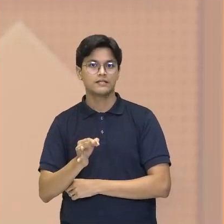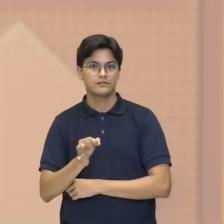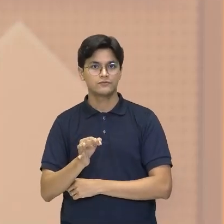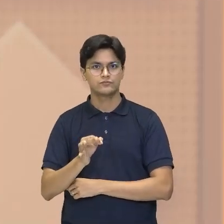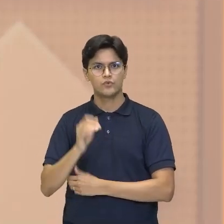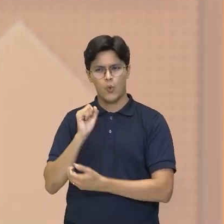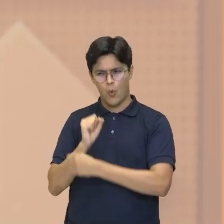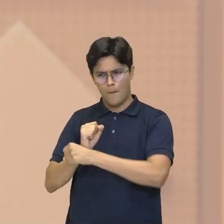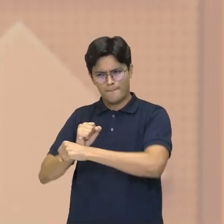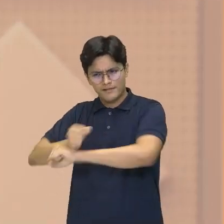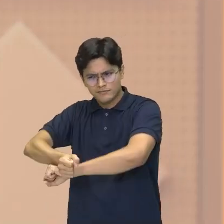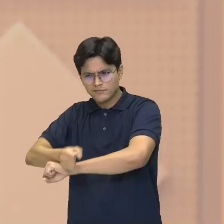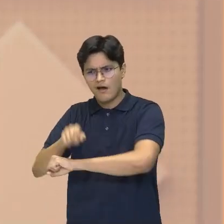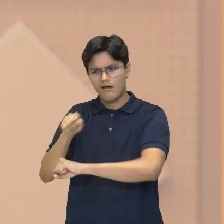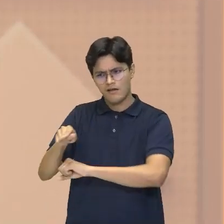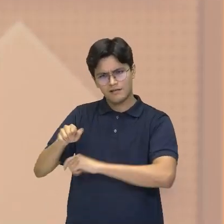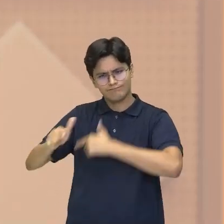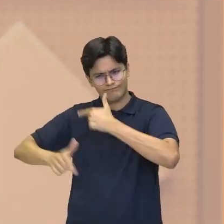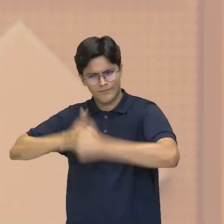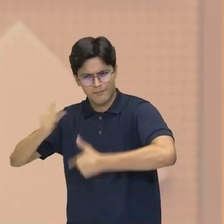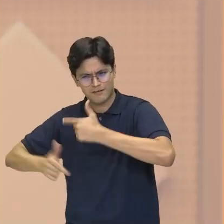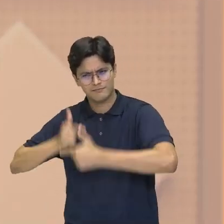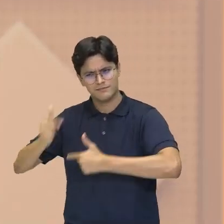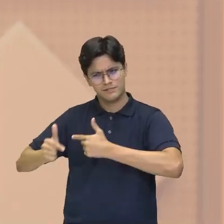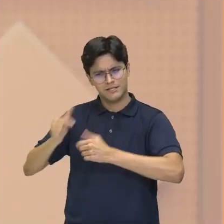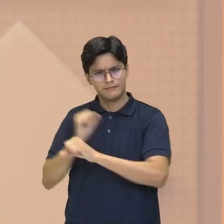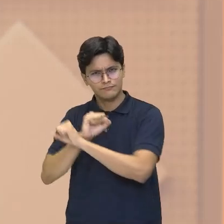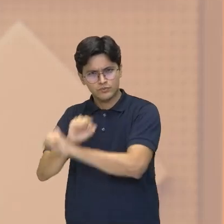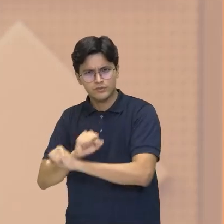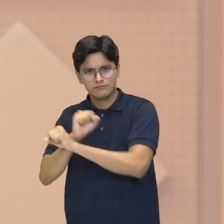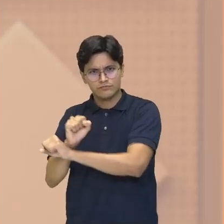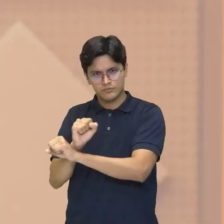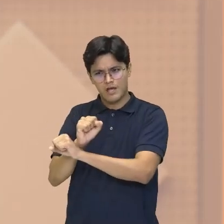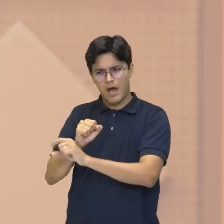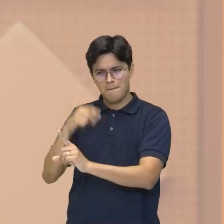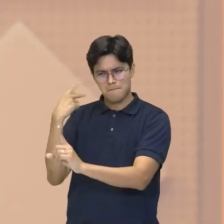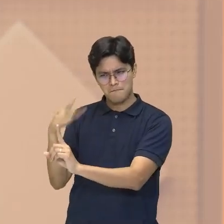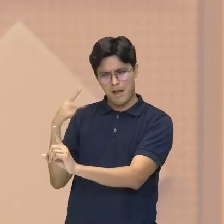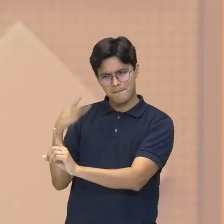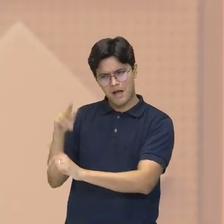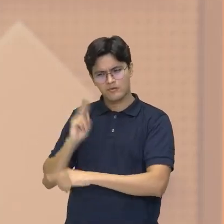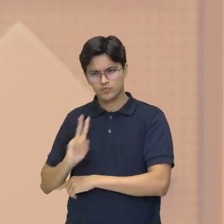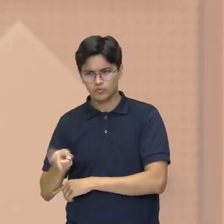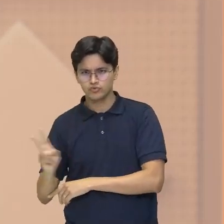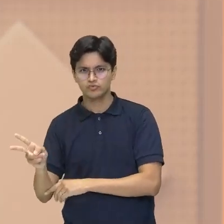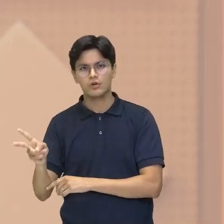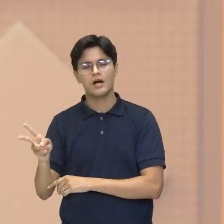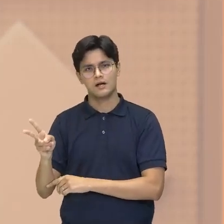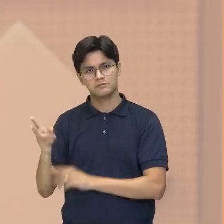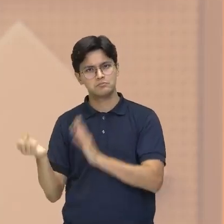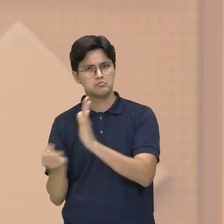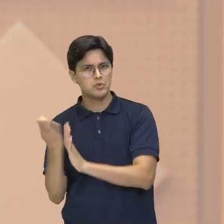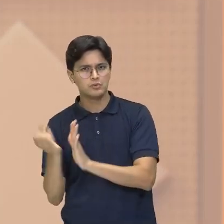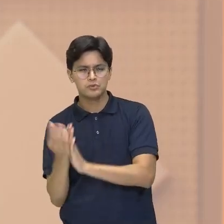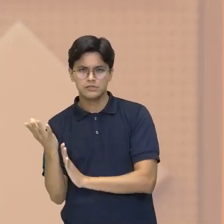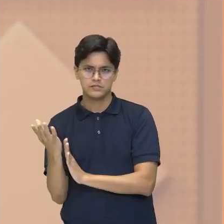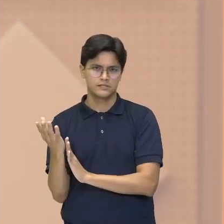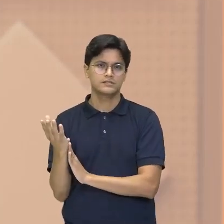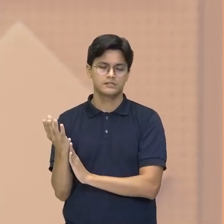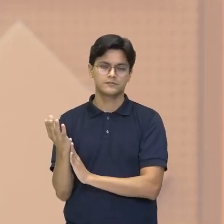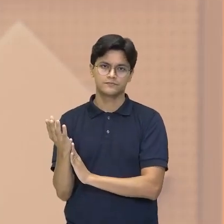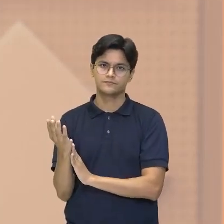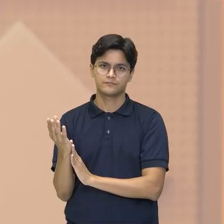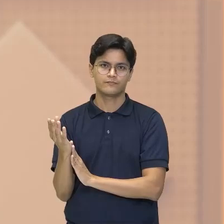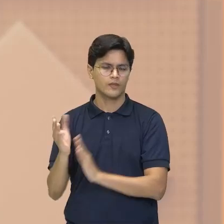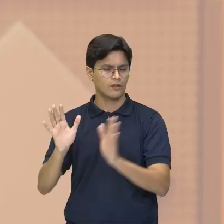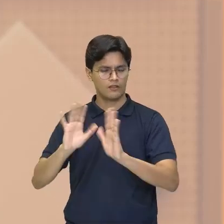com que aquele escravizado, ele fosse ali torturado para produzir alguma coisa naquela comunidade,